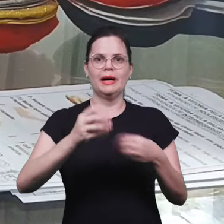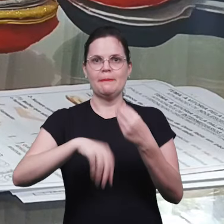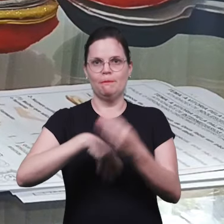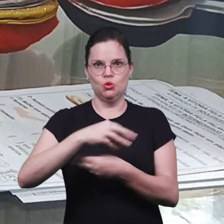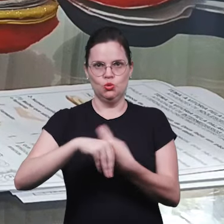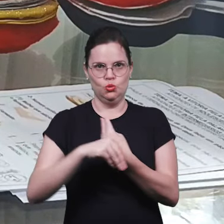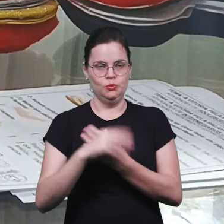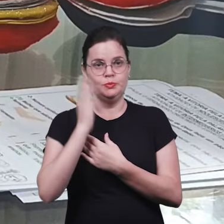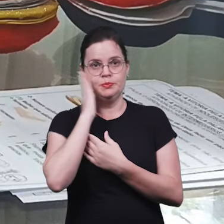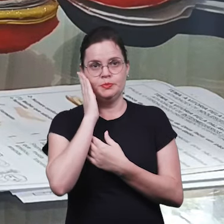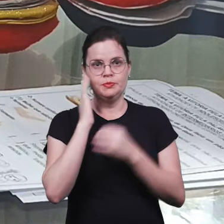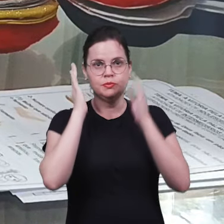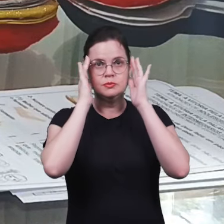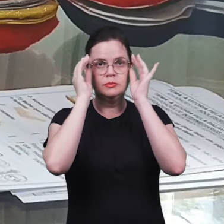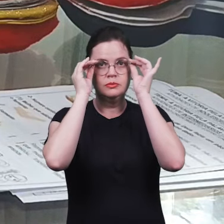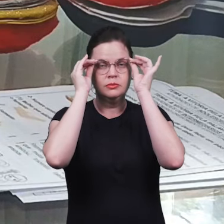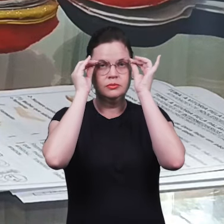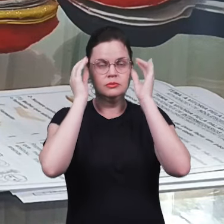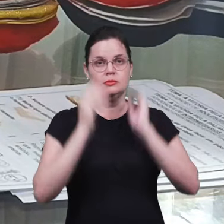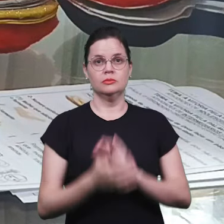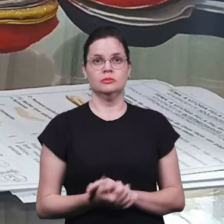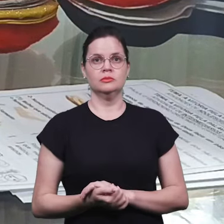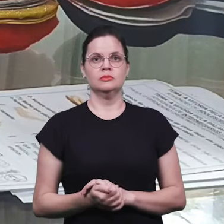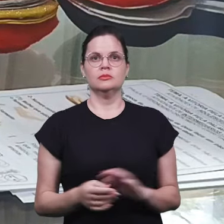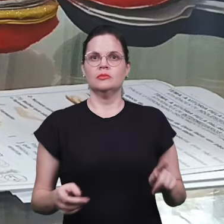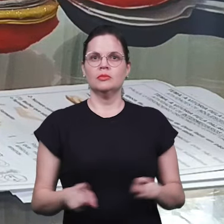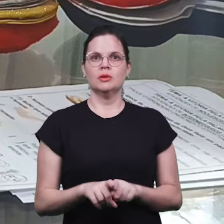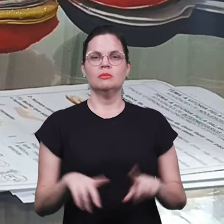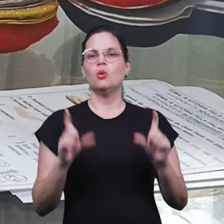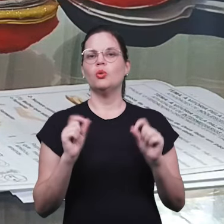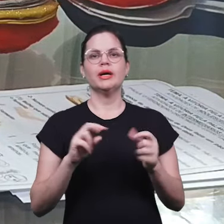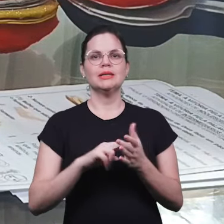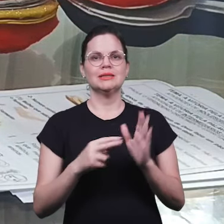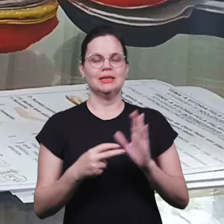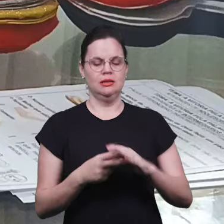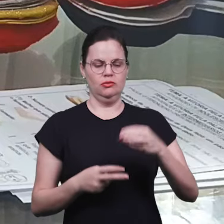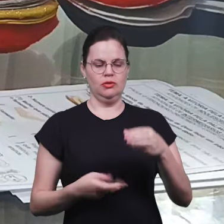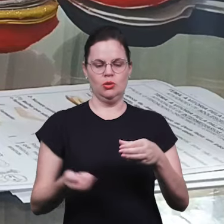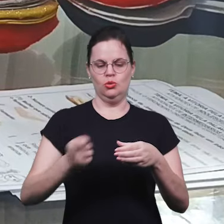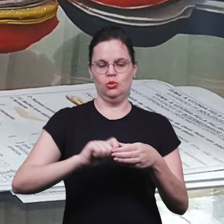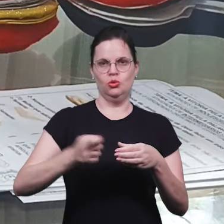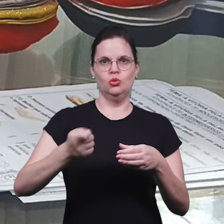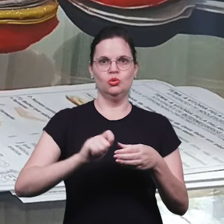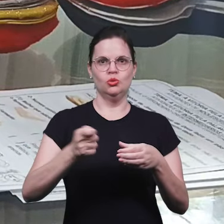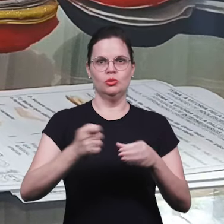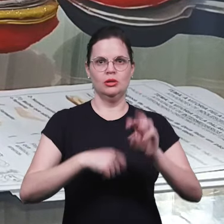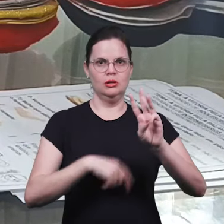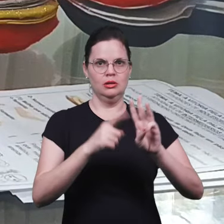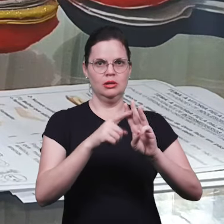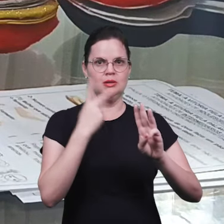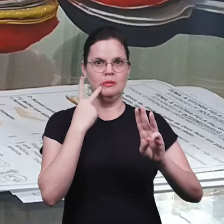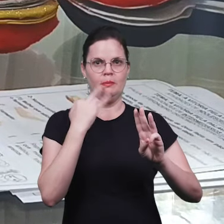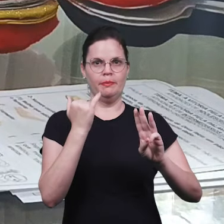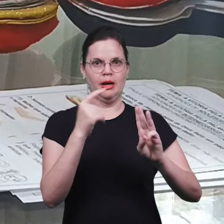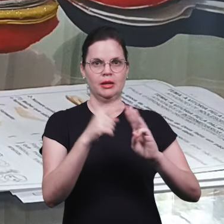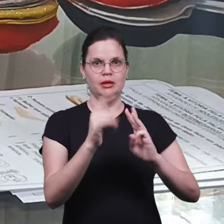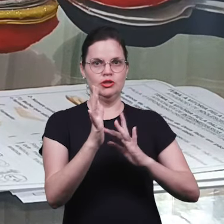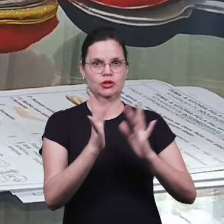mostrar na hora lá para as crianças. E o que significa essas 3 medidas de farinha, que é Deus